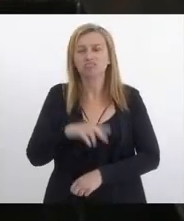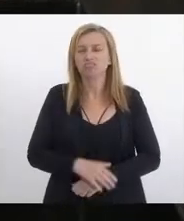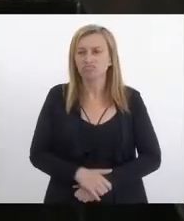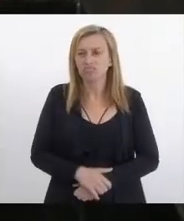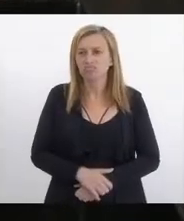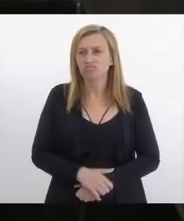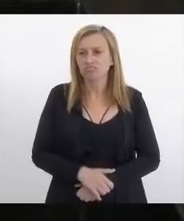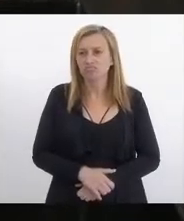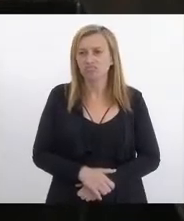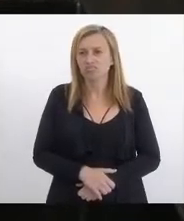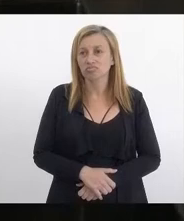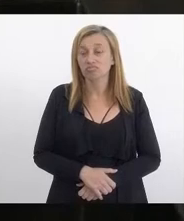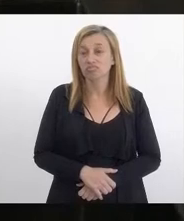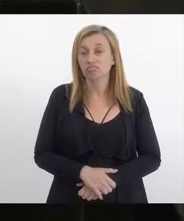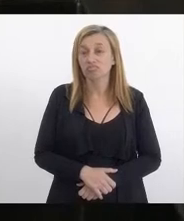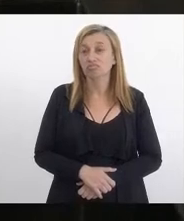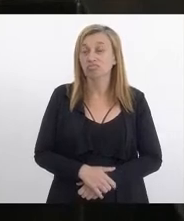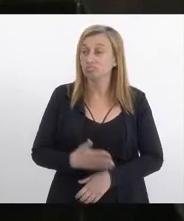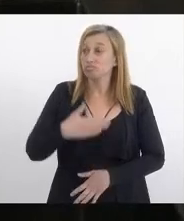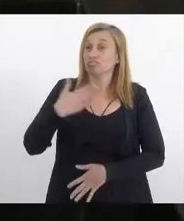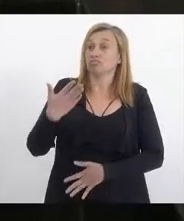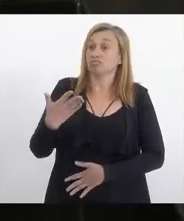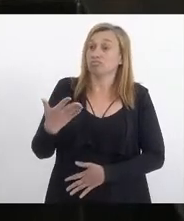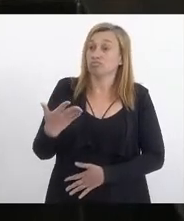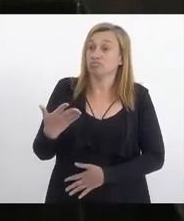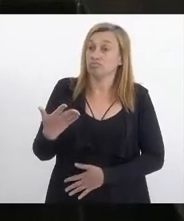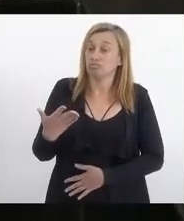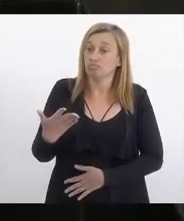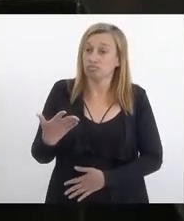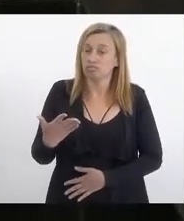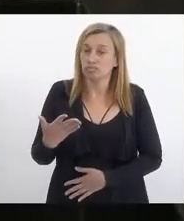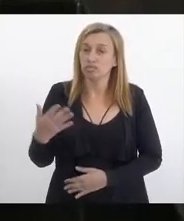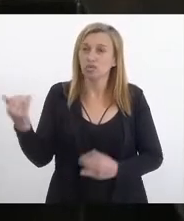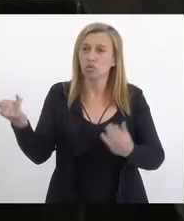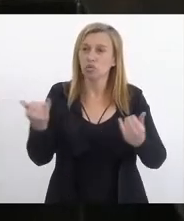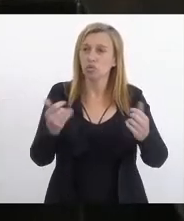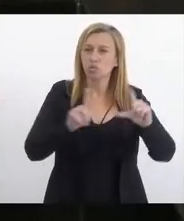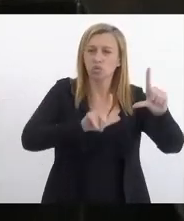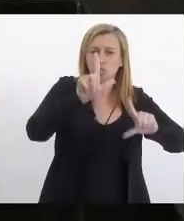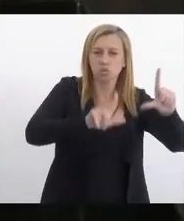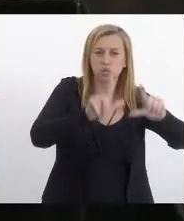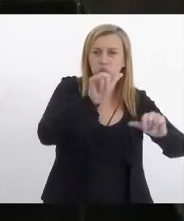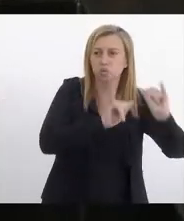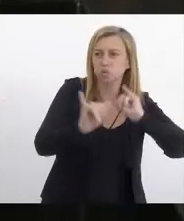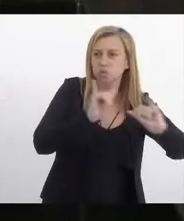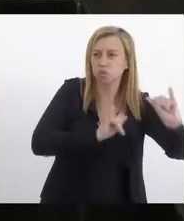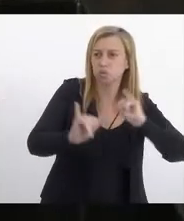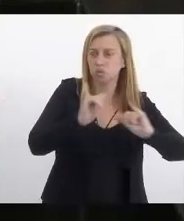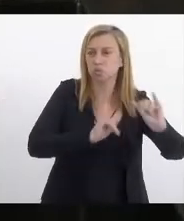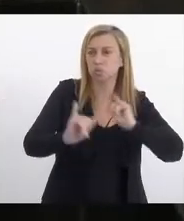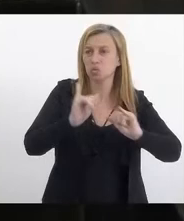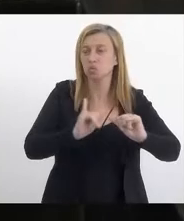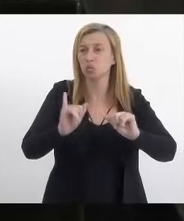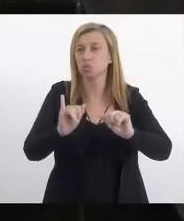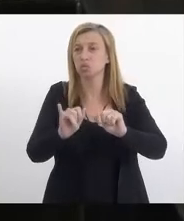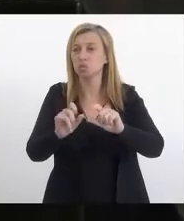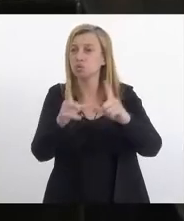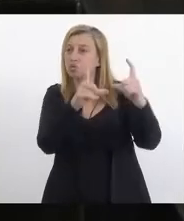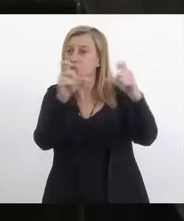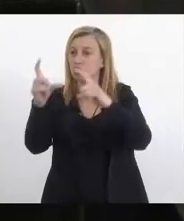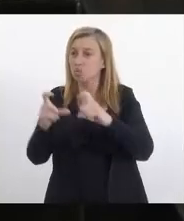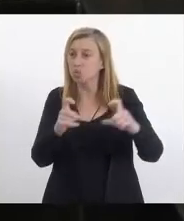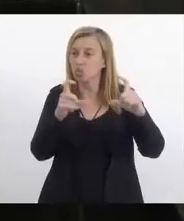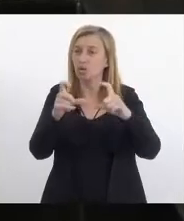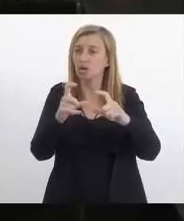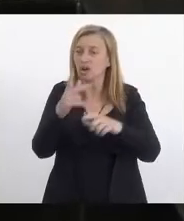na segunda-feira, nós fomos surpreendidos pelos noticiários matinais com imagens